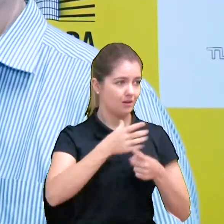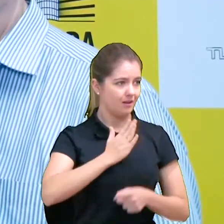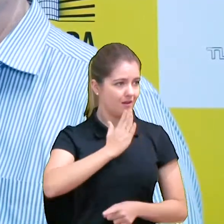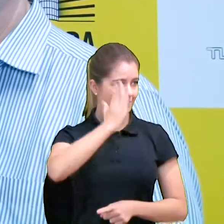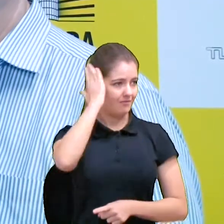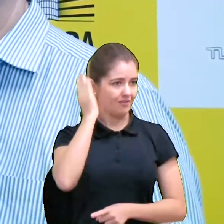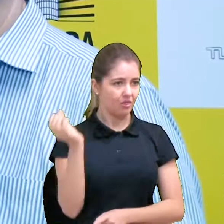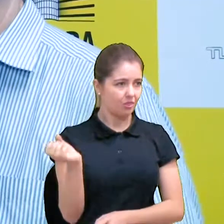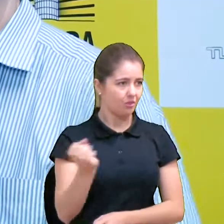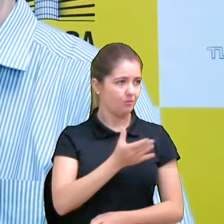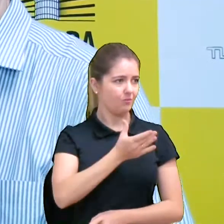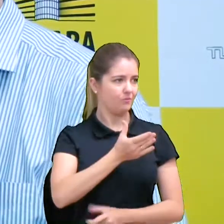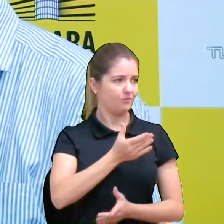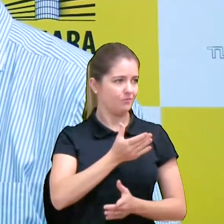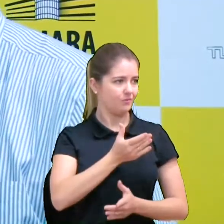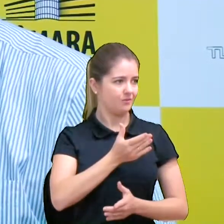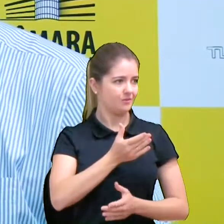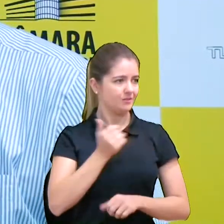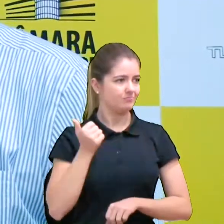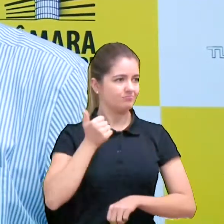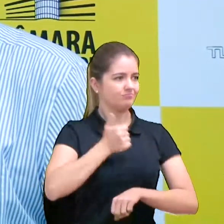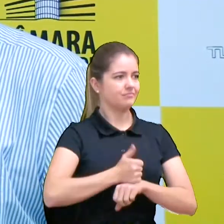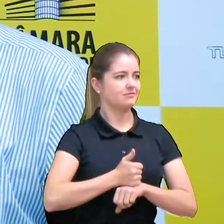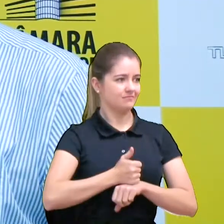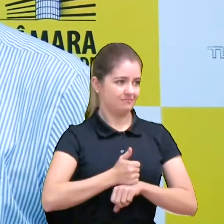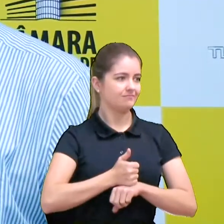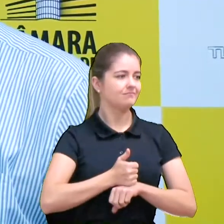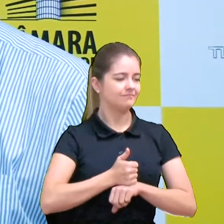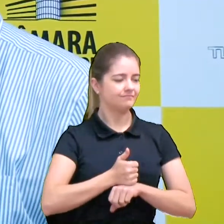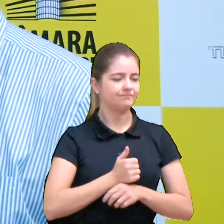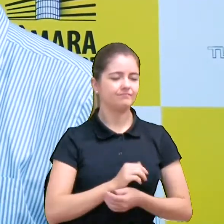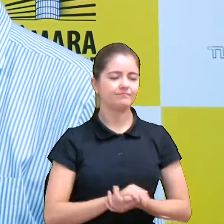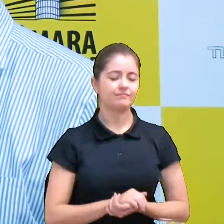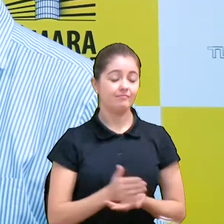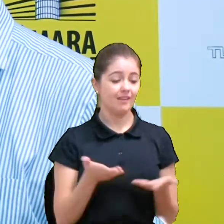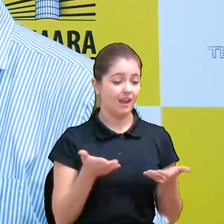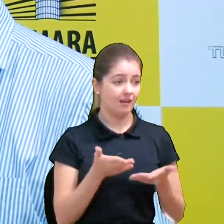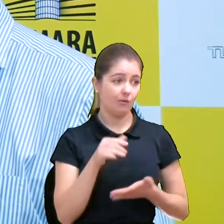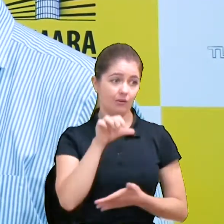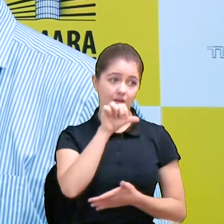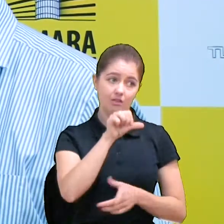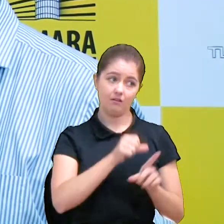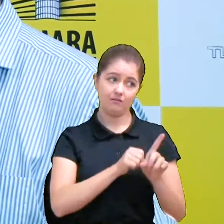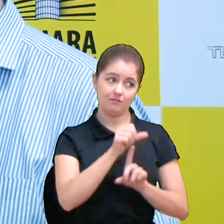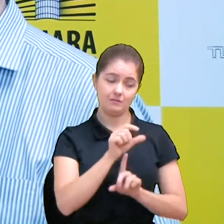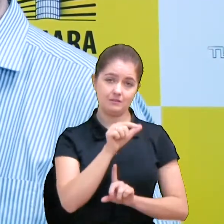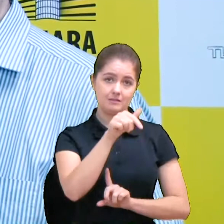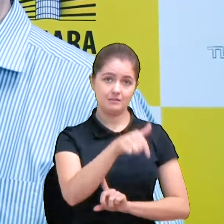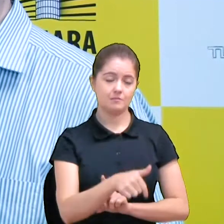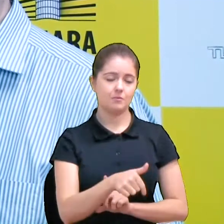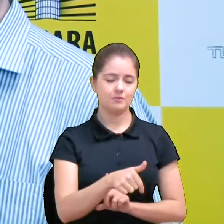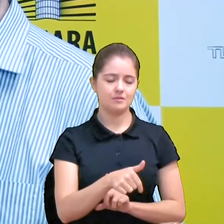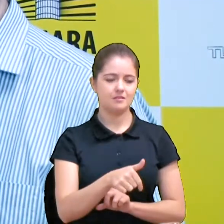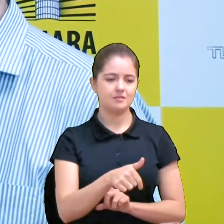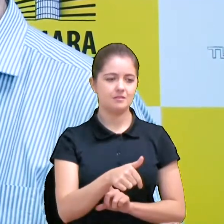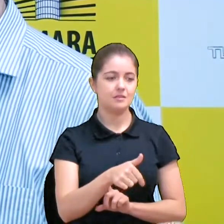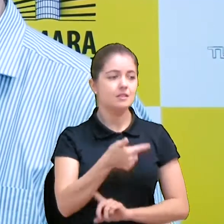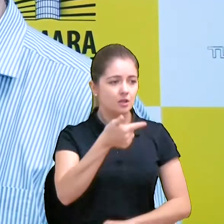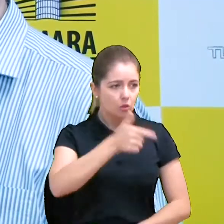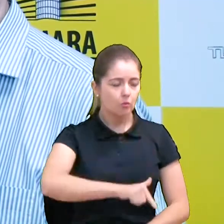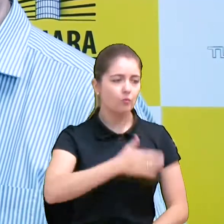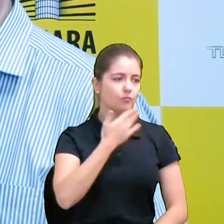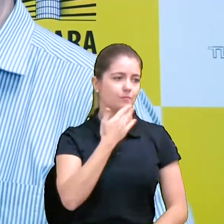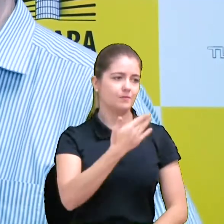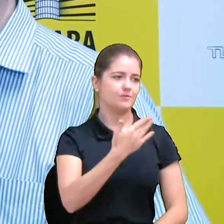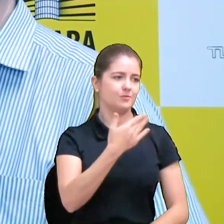novo prefeito estava assumindo seu mandato. E agora, 9 meses depois, essa gestação, nós voltamos com o mesmo pedido,